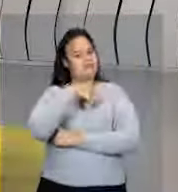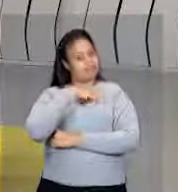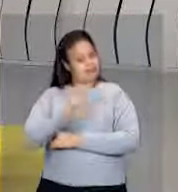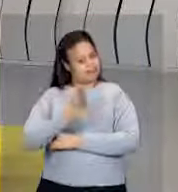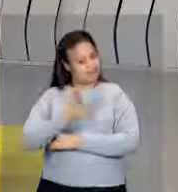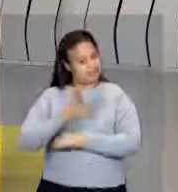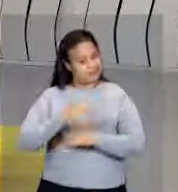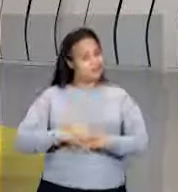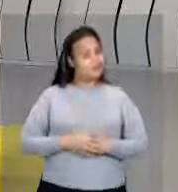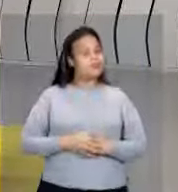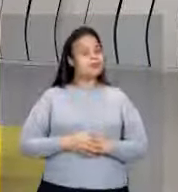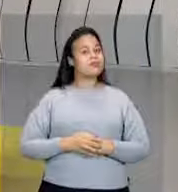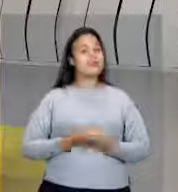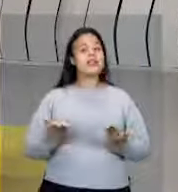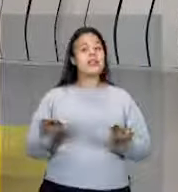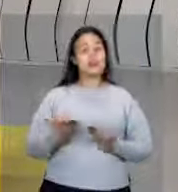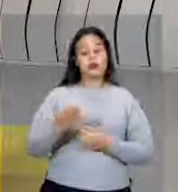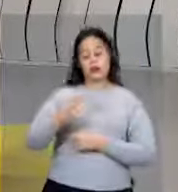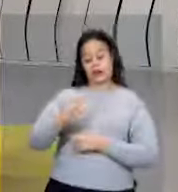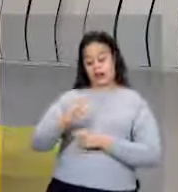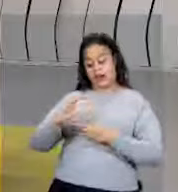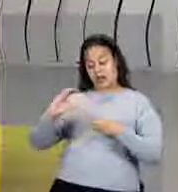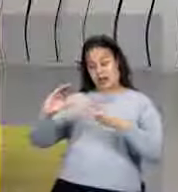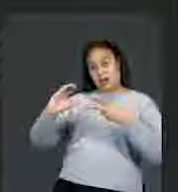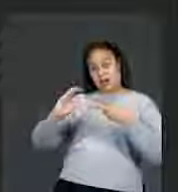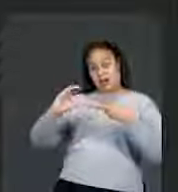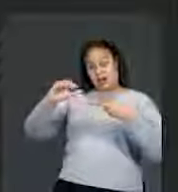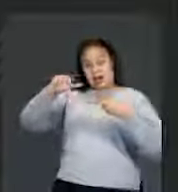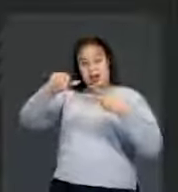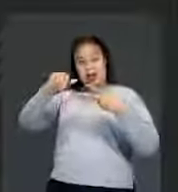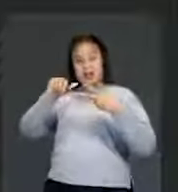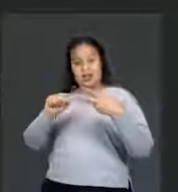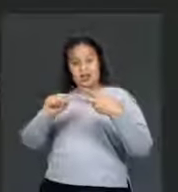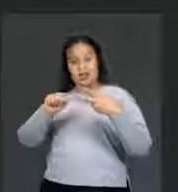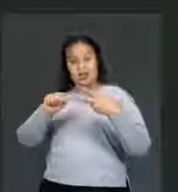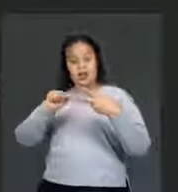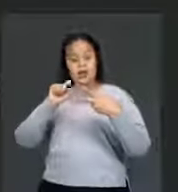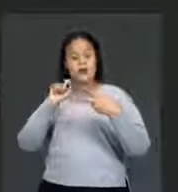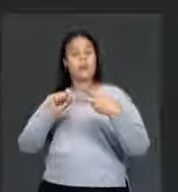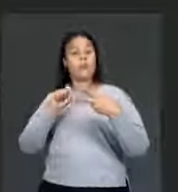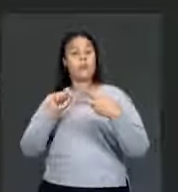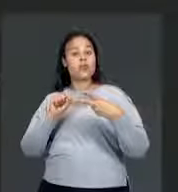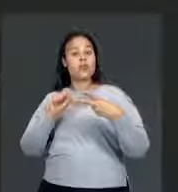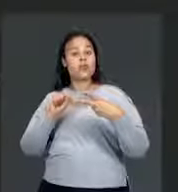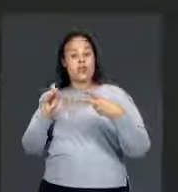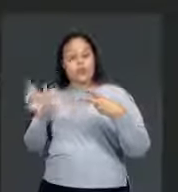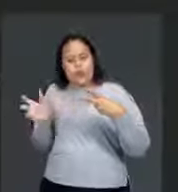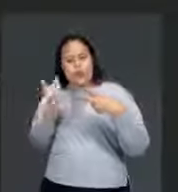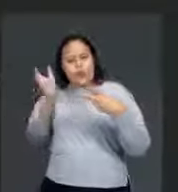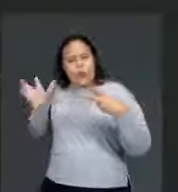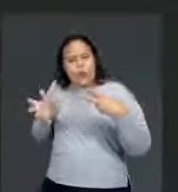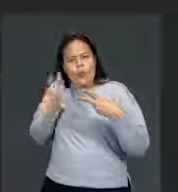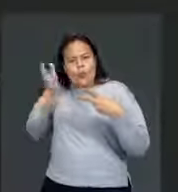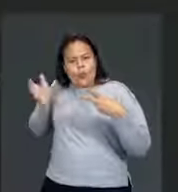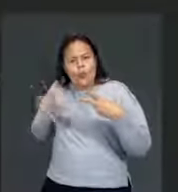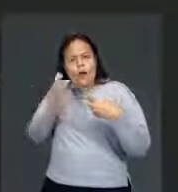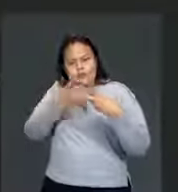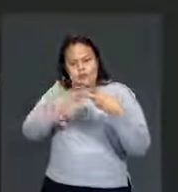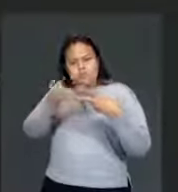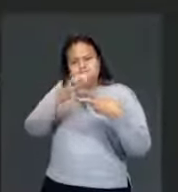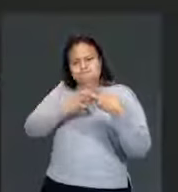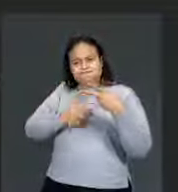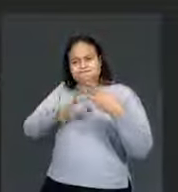A corrente alternada é aquela corrente cujo fluxo de elétrons altera o seu